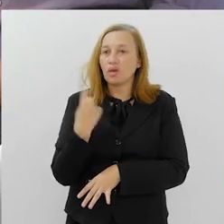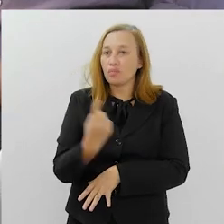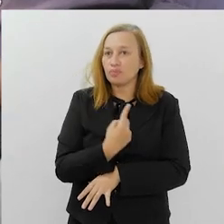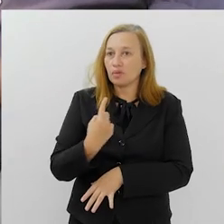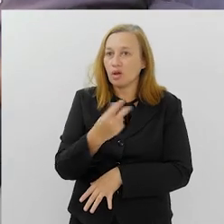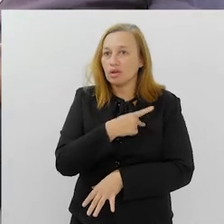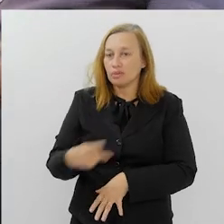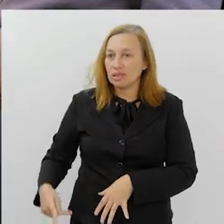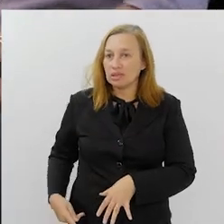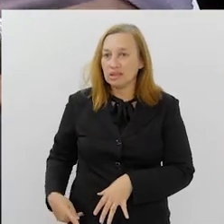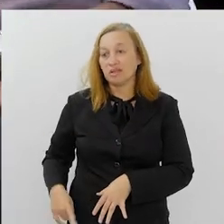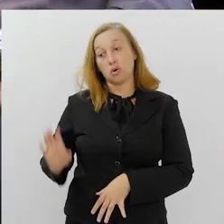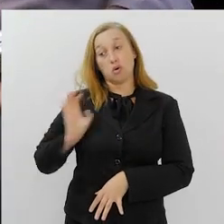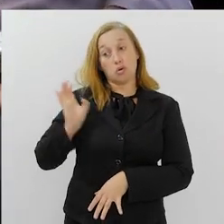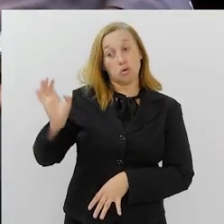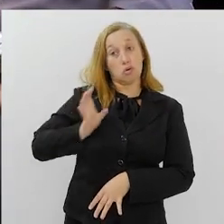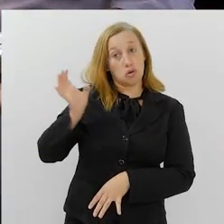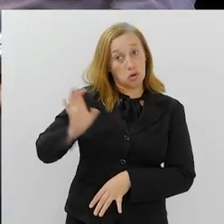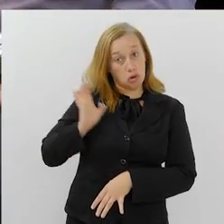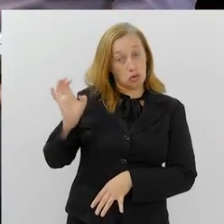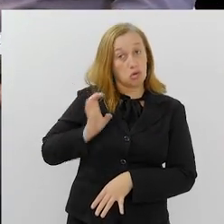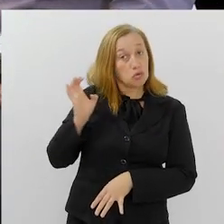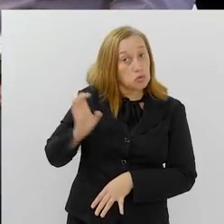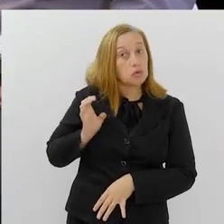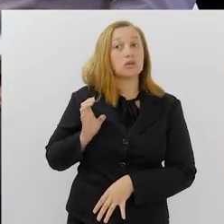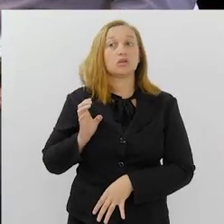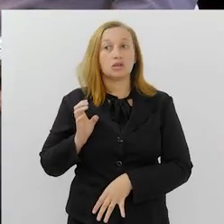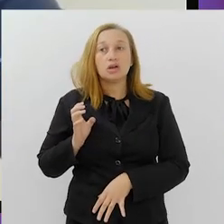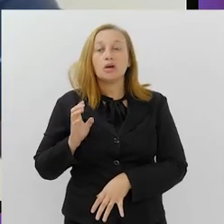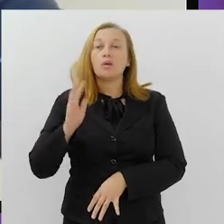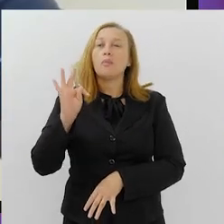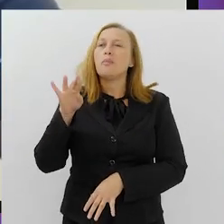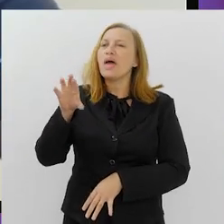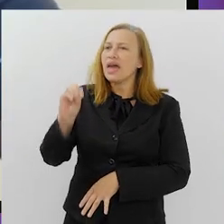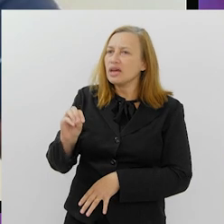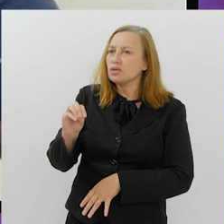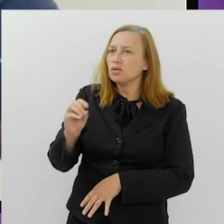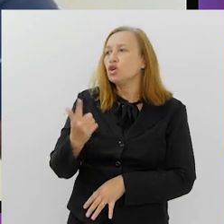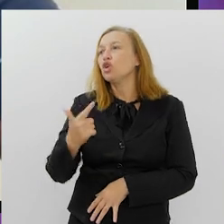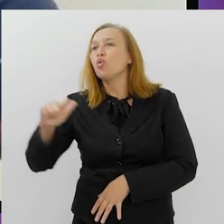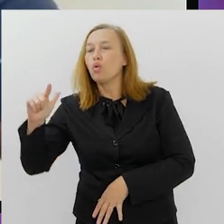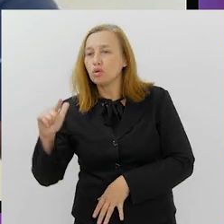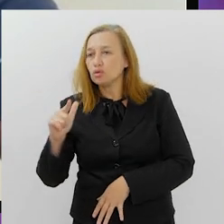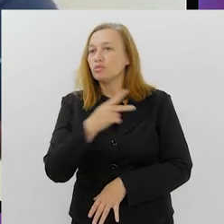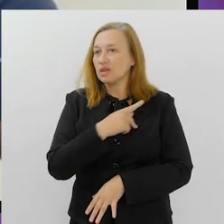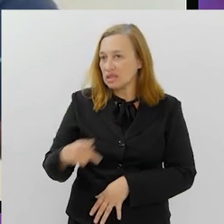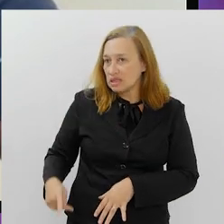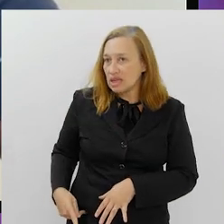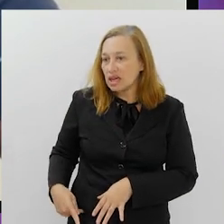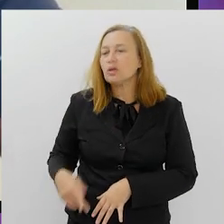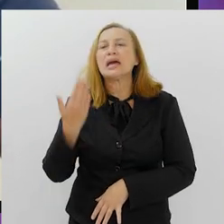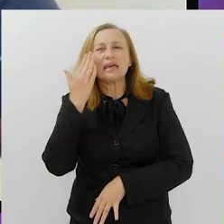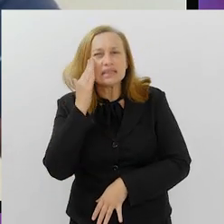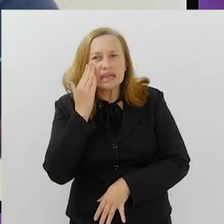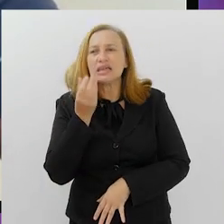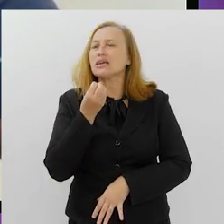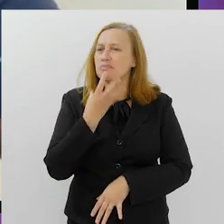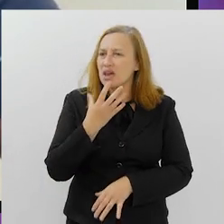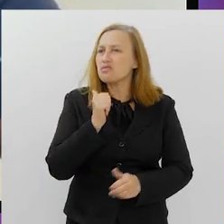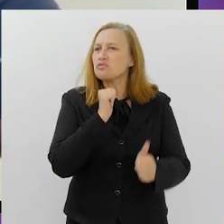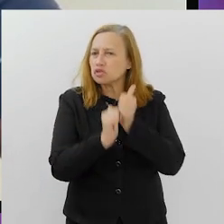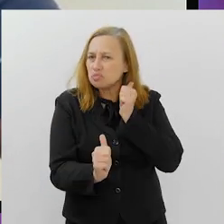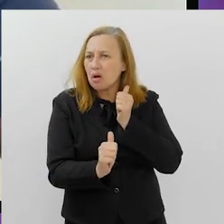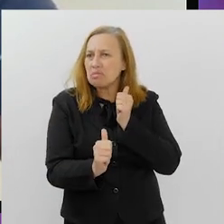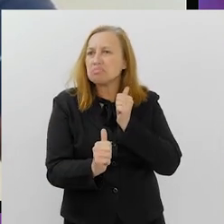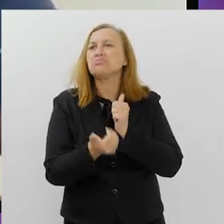presidente aqui, são muito visionários, né? O nosso presidente Ari, o nosso presidente Roberto, aqui nós temos 2 presidentes, os caras, assim, que entendem, né?